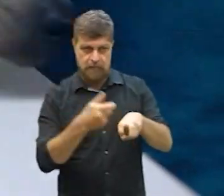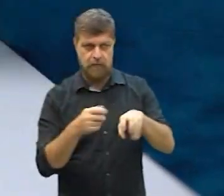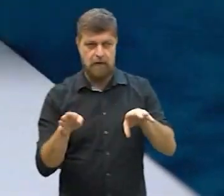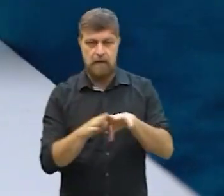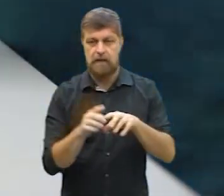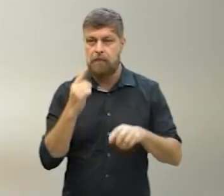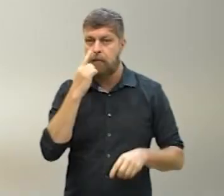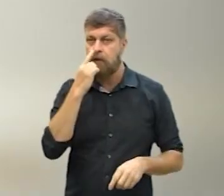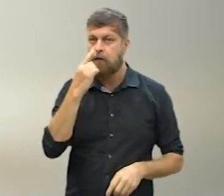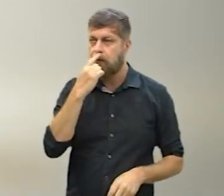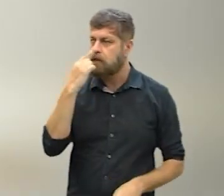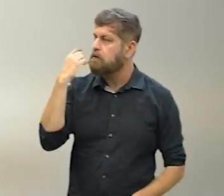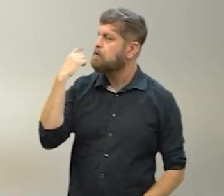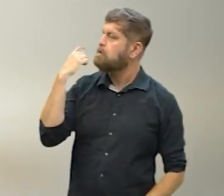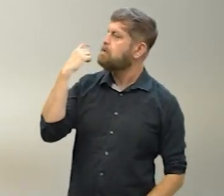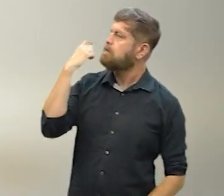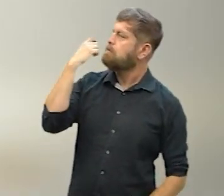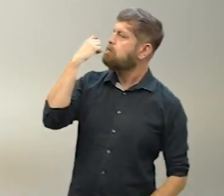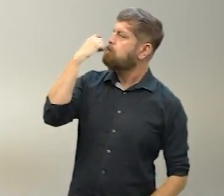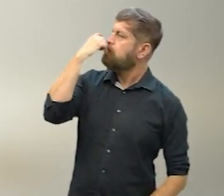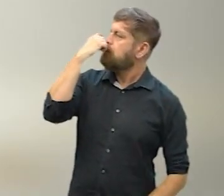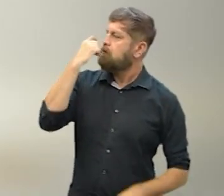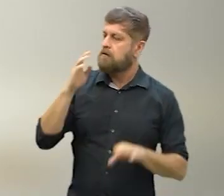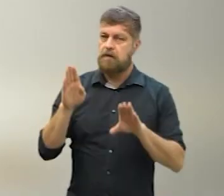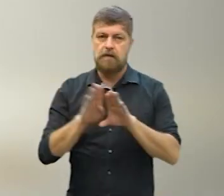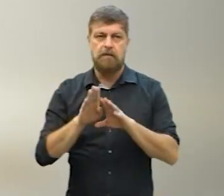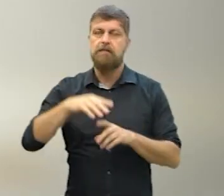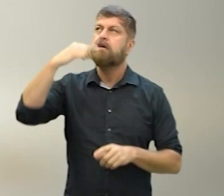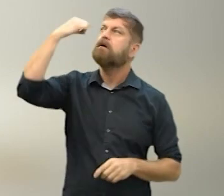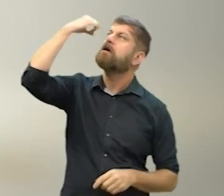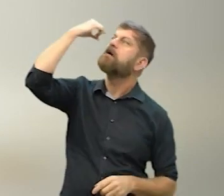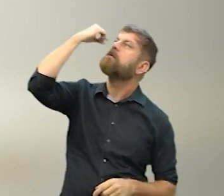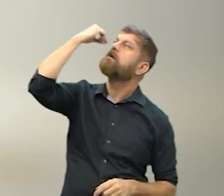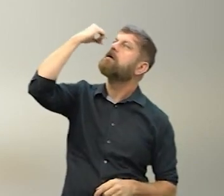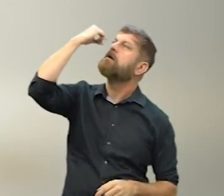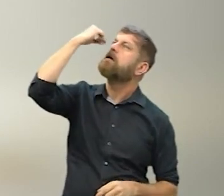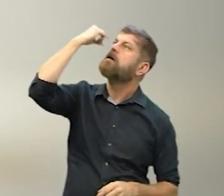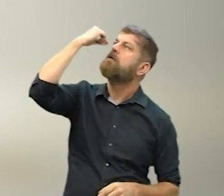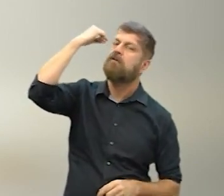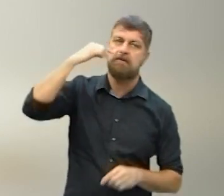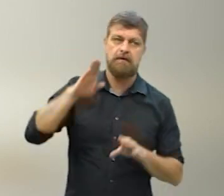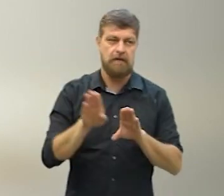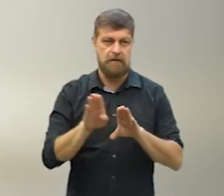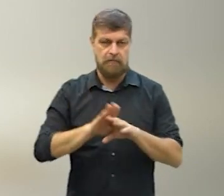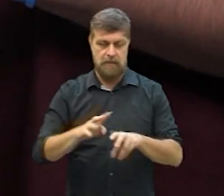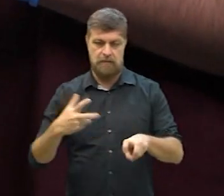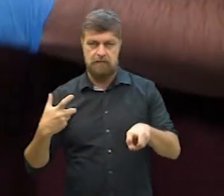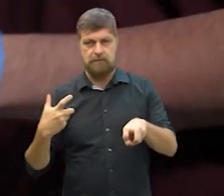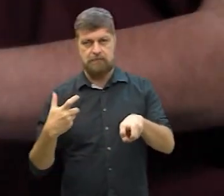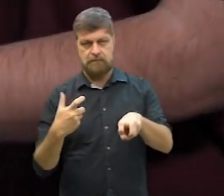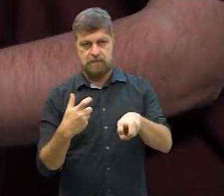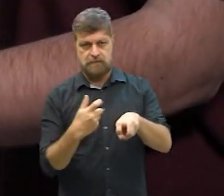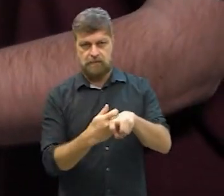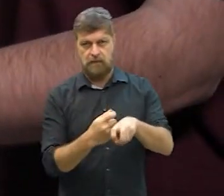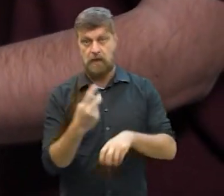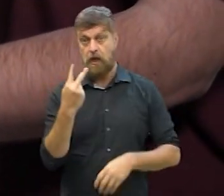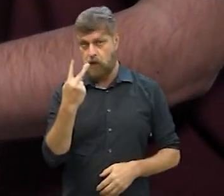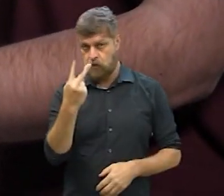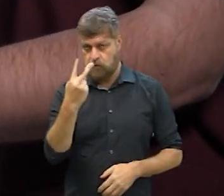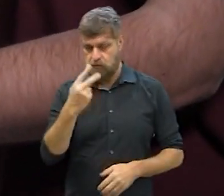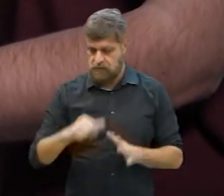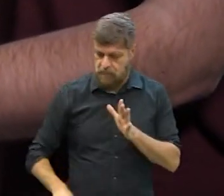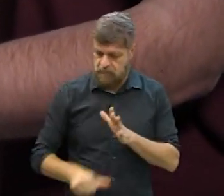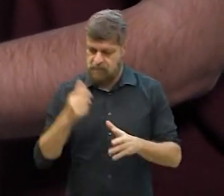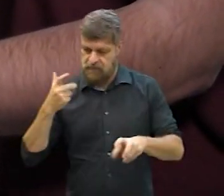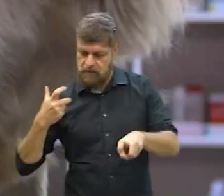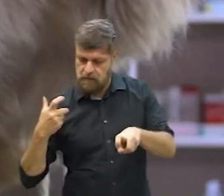a injetável e a intranasal. A vacina intranasal é aplicada em gotas, no nariz do animal. A injetável exige